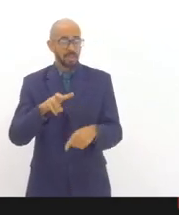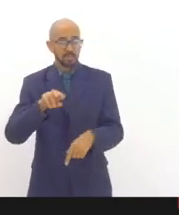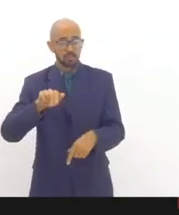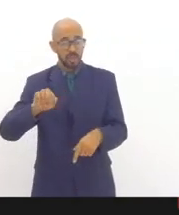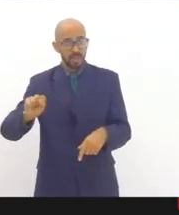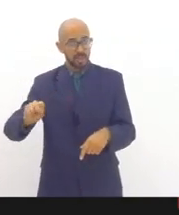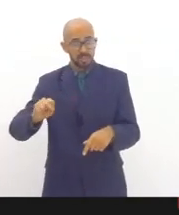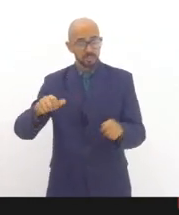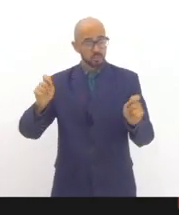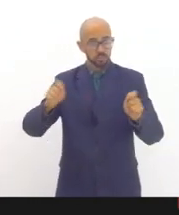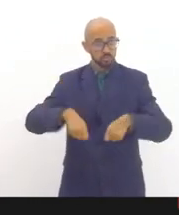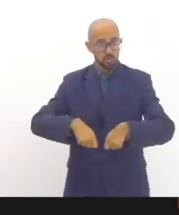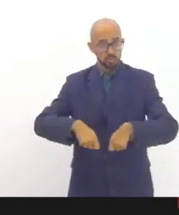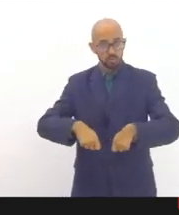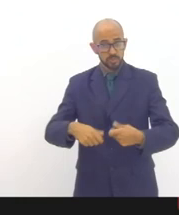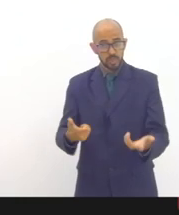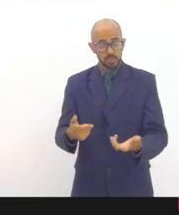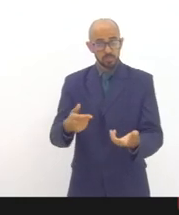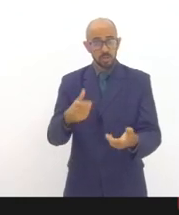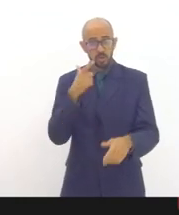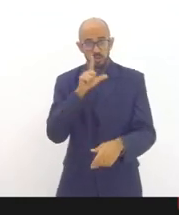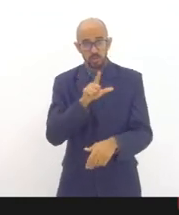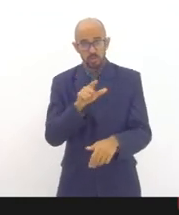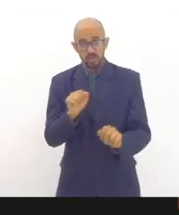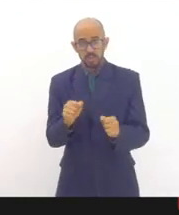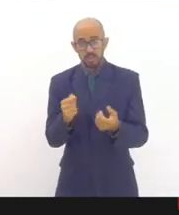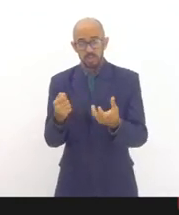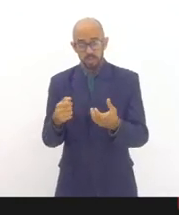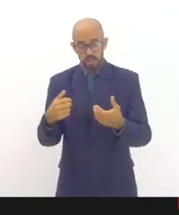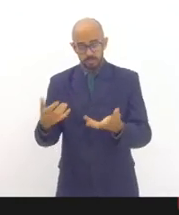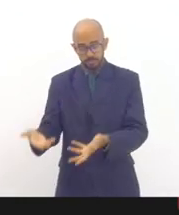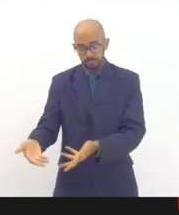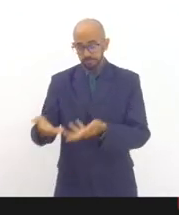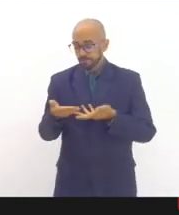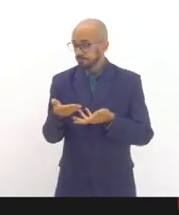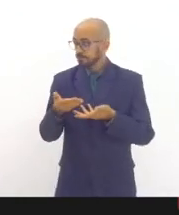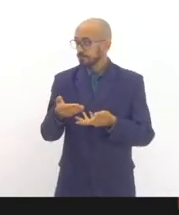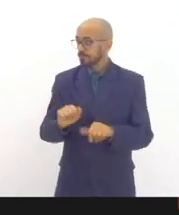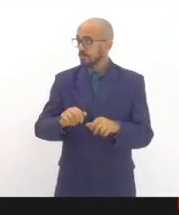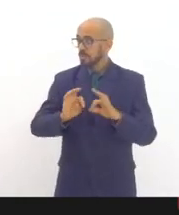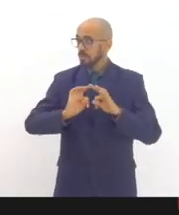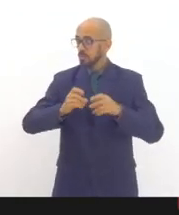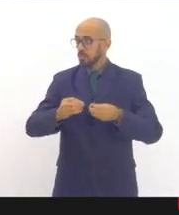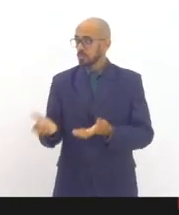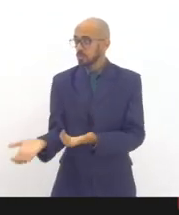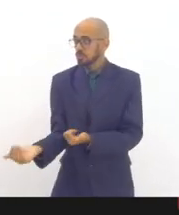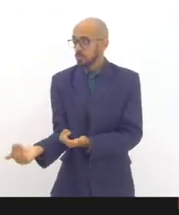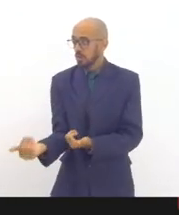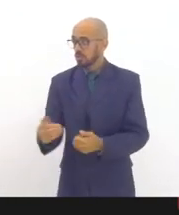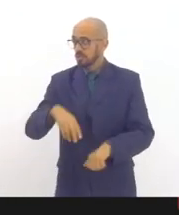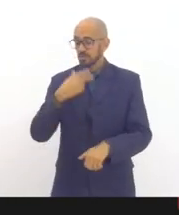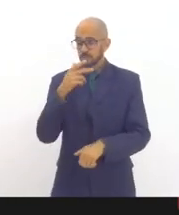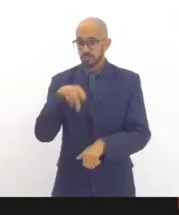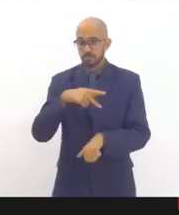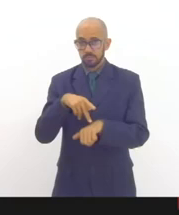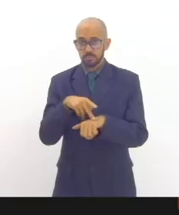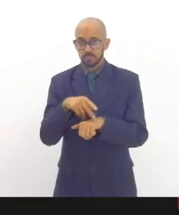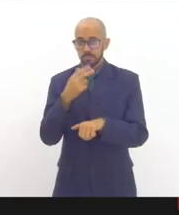são suficientes para dar conta da demanda dos jovens estrangeiros que estão no país.